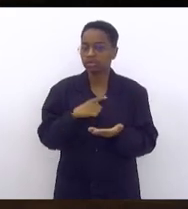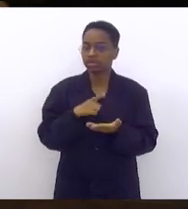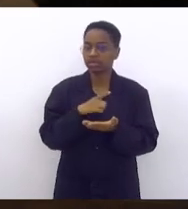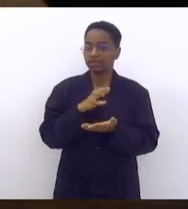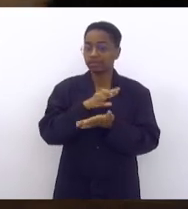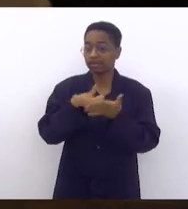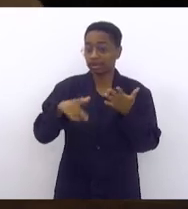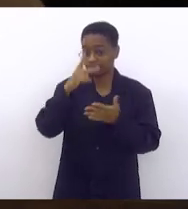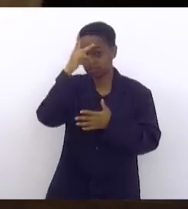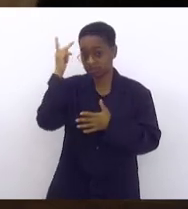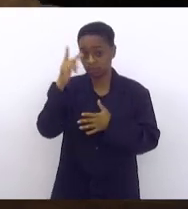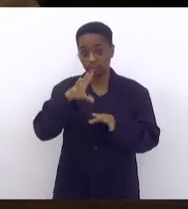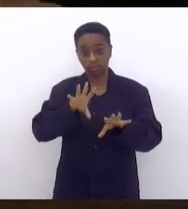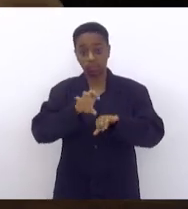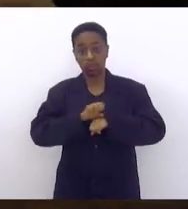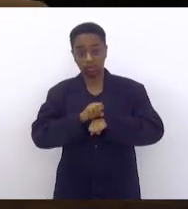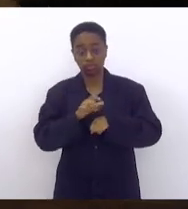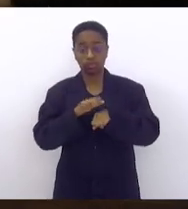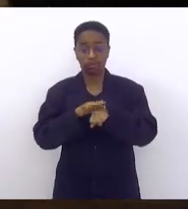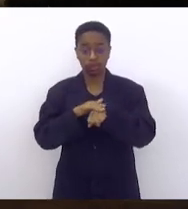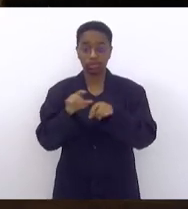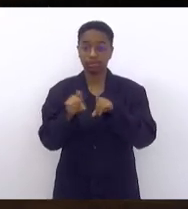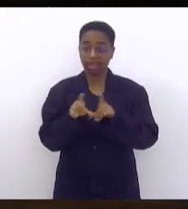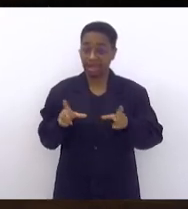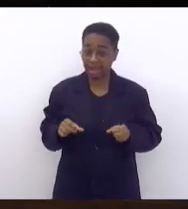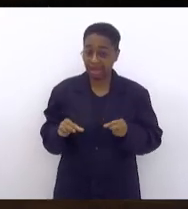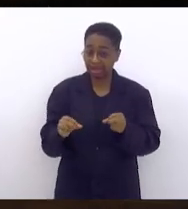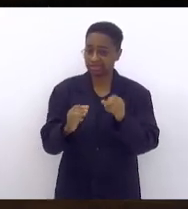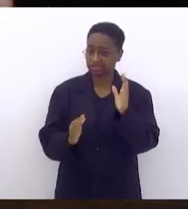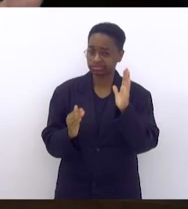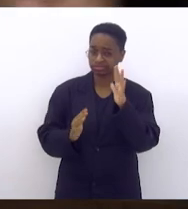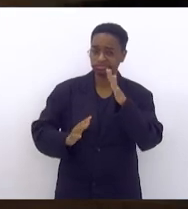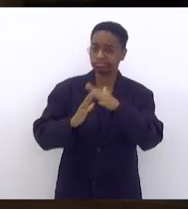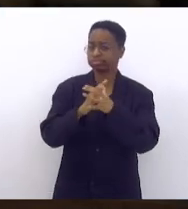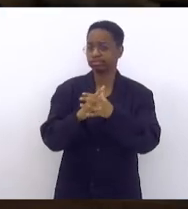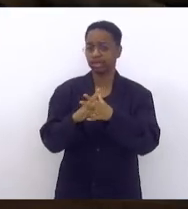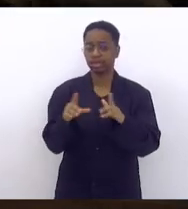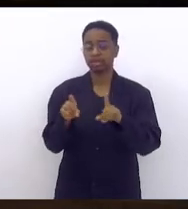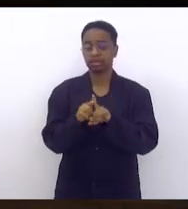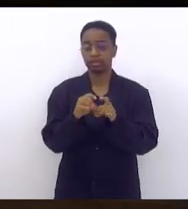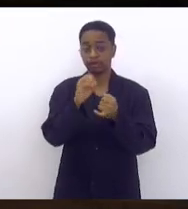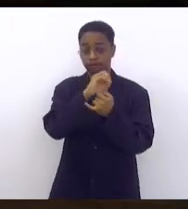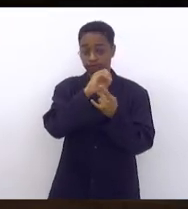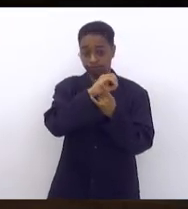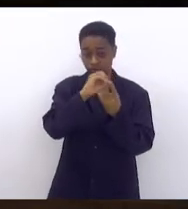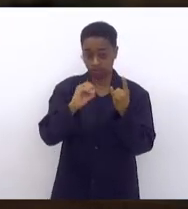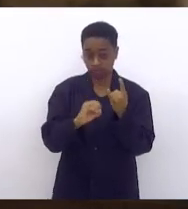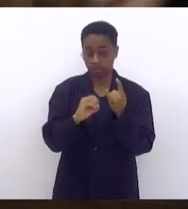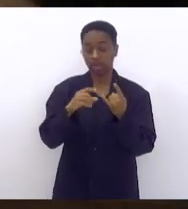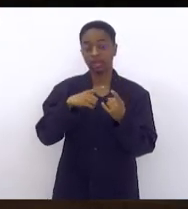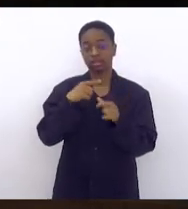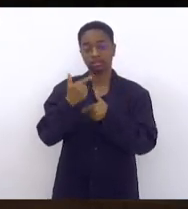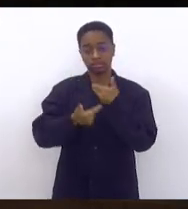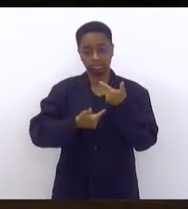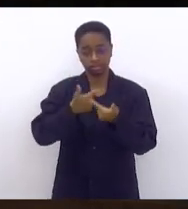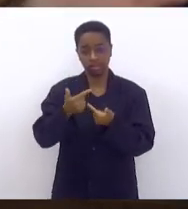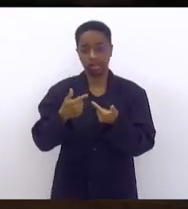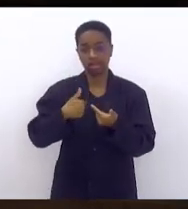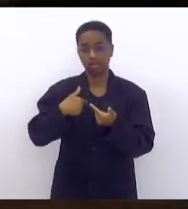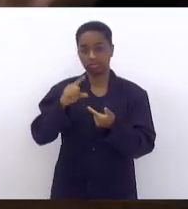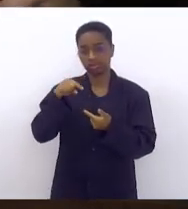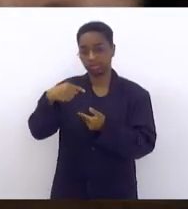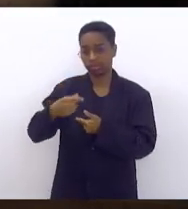companheiros contaminados. O índice de câncer na nossa categoria é gigantesco e a Fiocruz fez o trabalho, que eu peço à senhora depois que pense